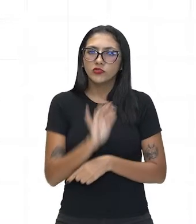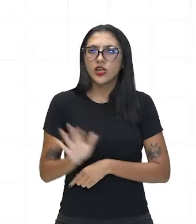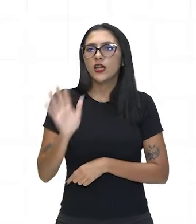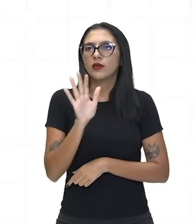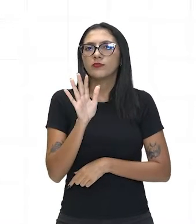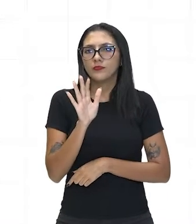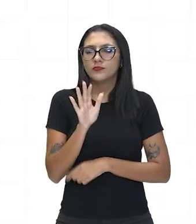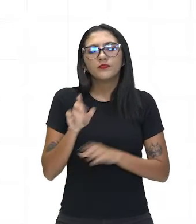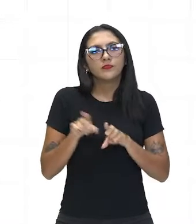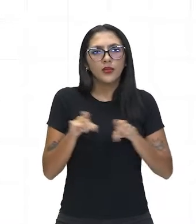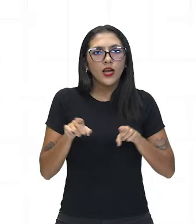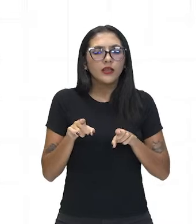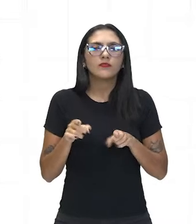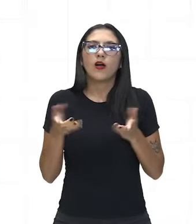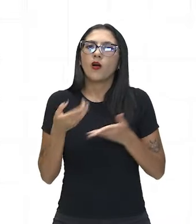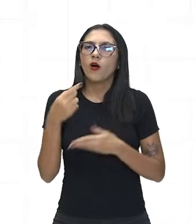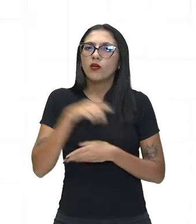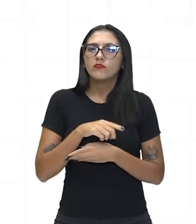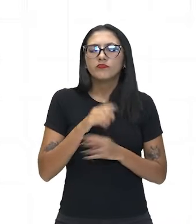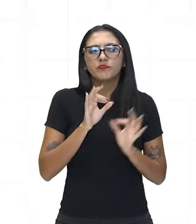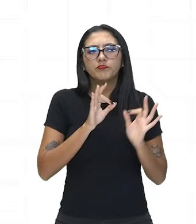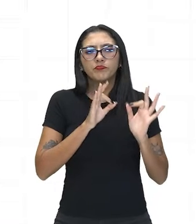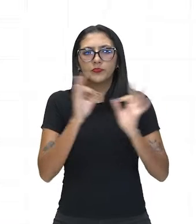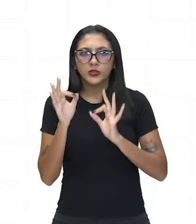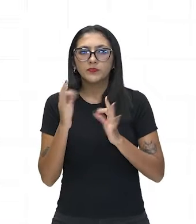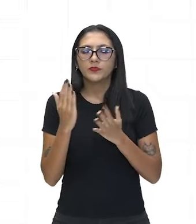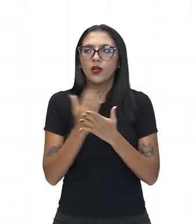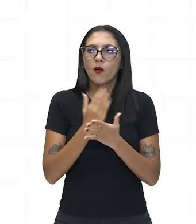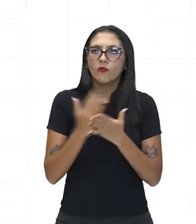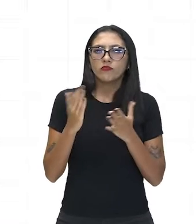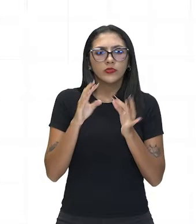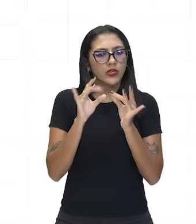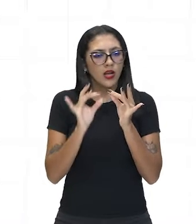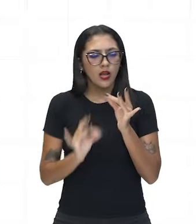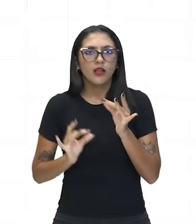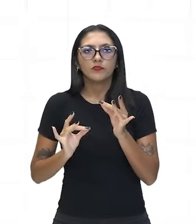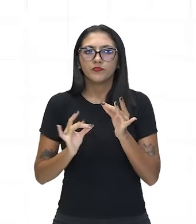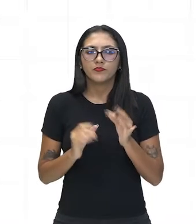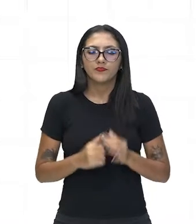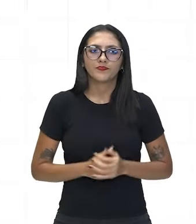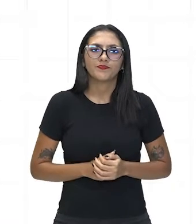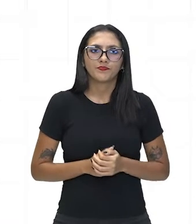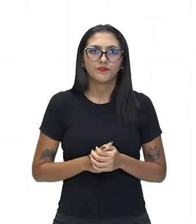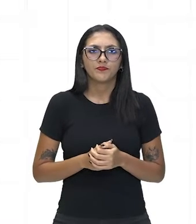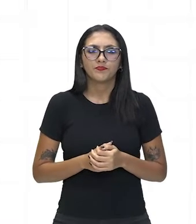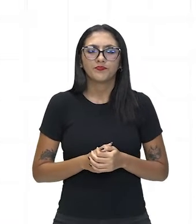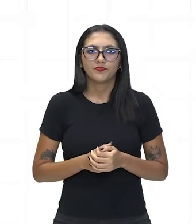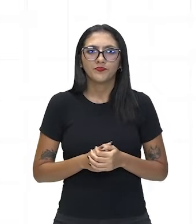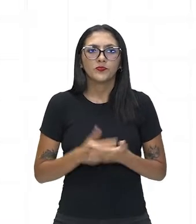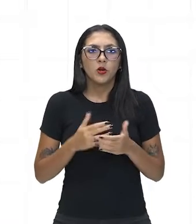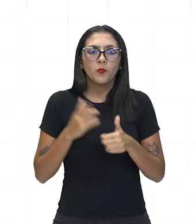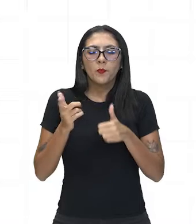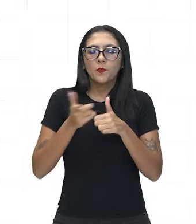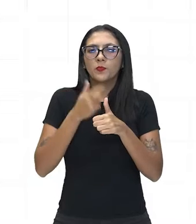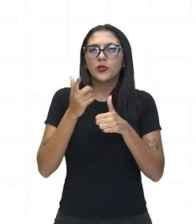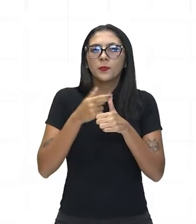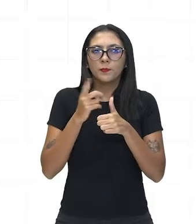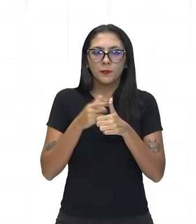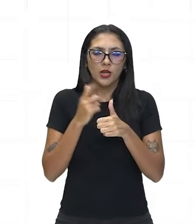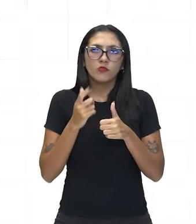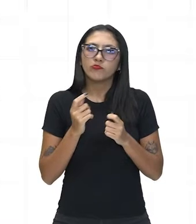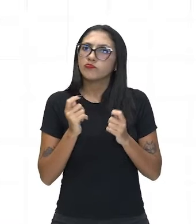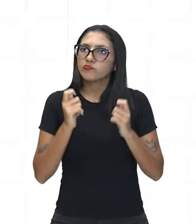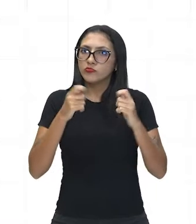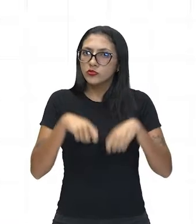gente vai ver sobre situações específicas, a começar aqui por uma situação que pode